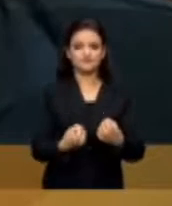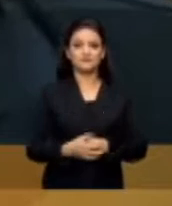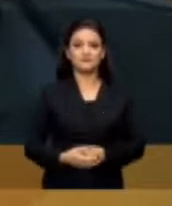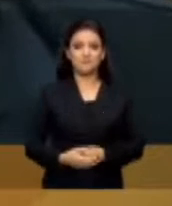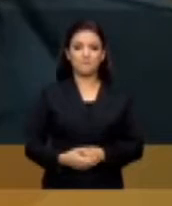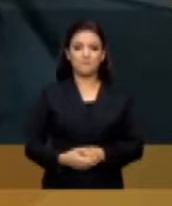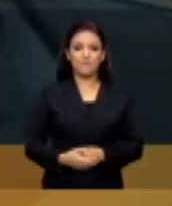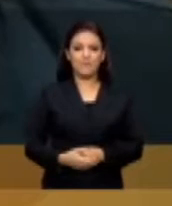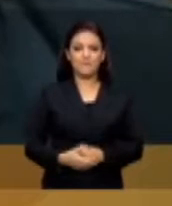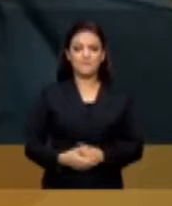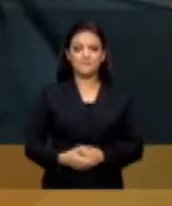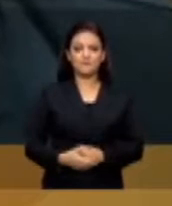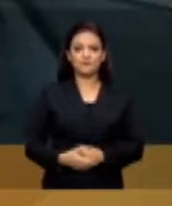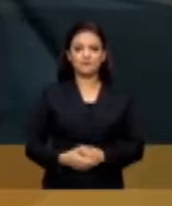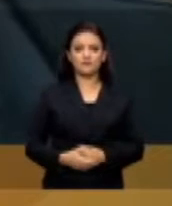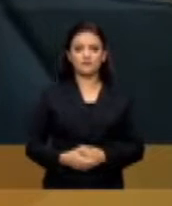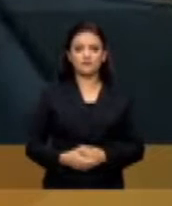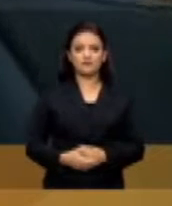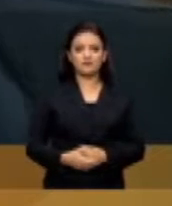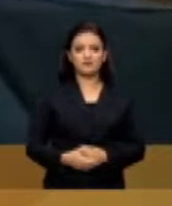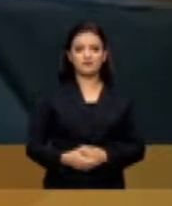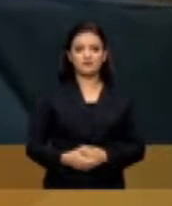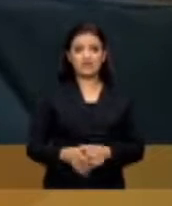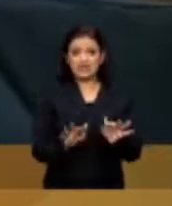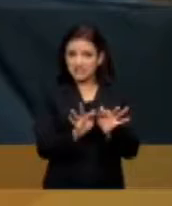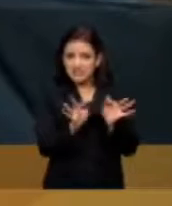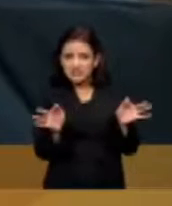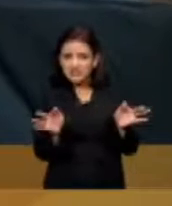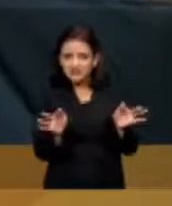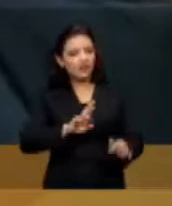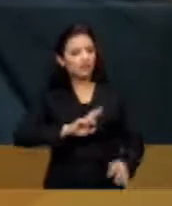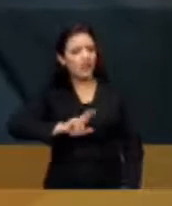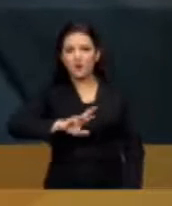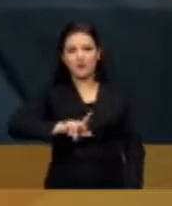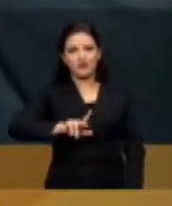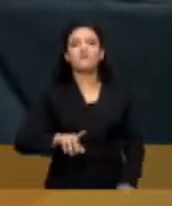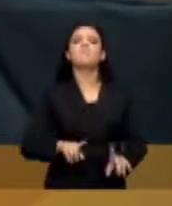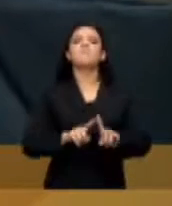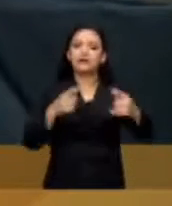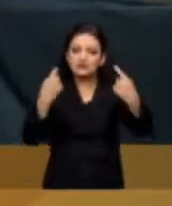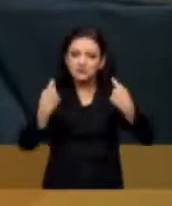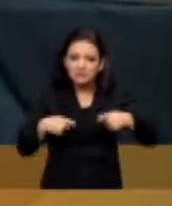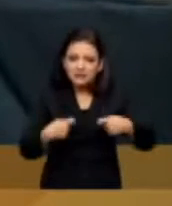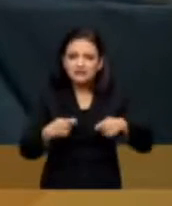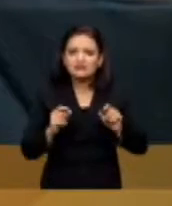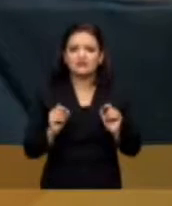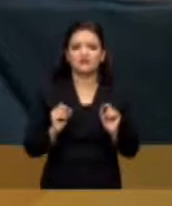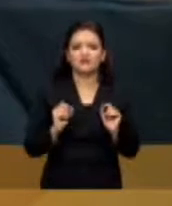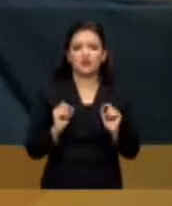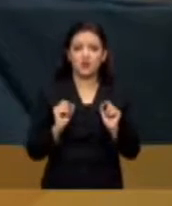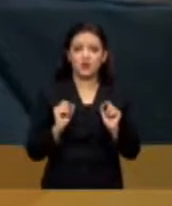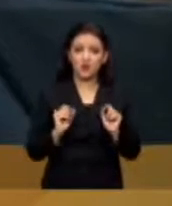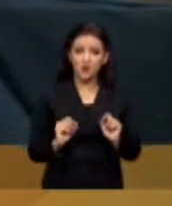Não é simples, mas é necessário deduzir em juízo na Suprema Corte, porque o